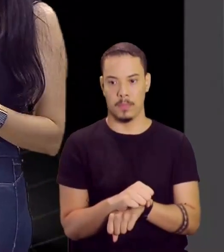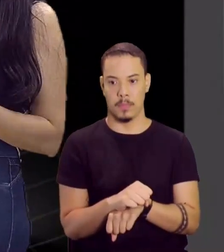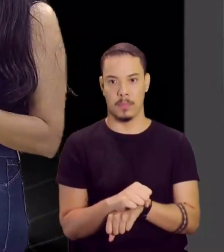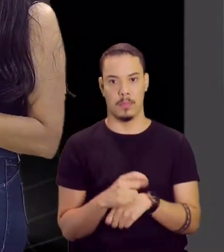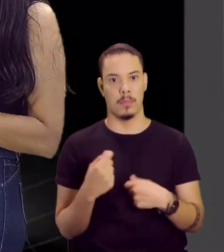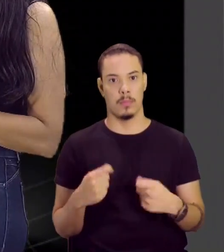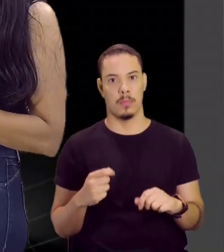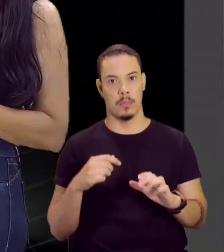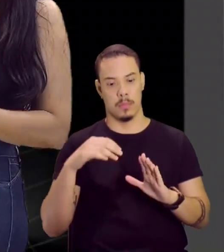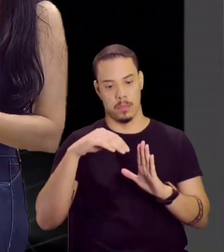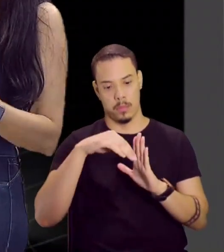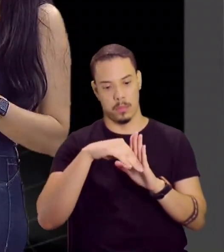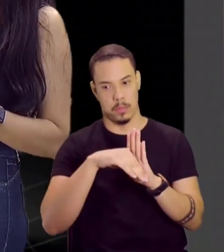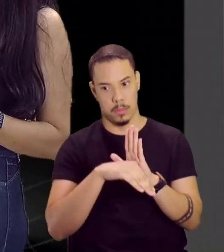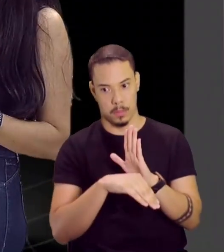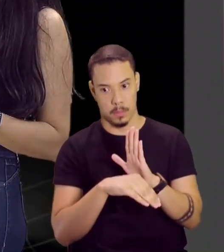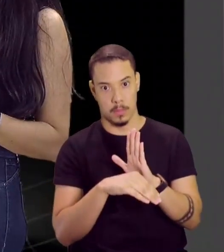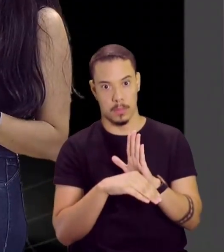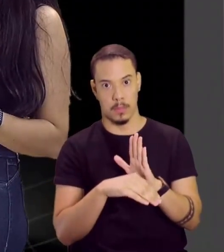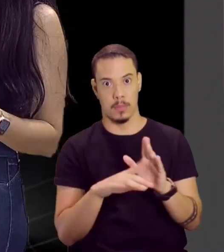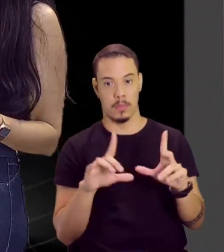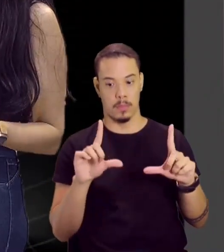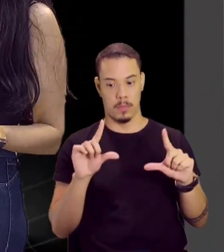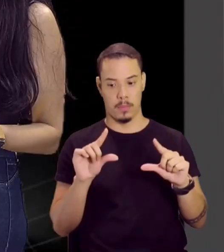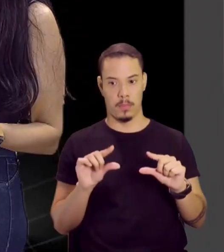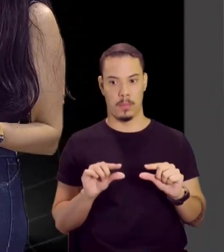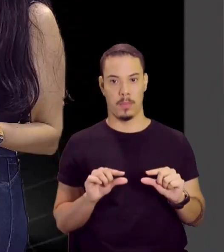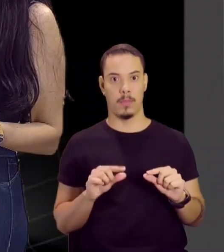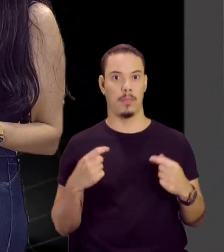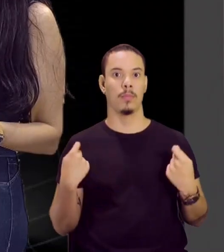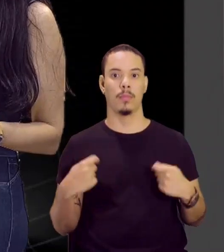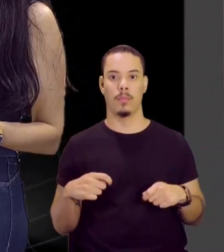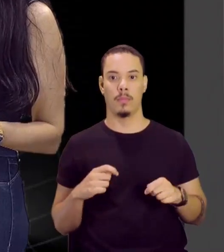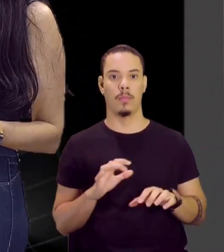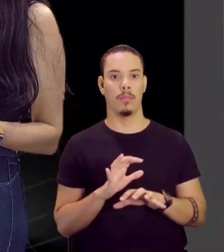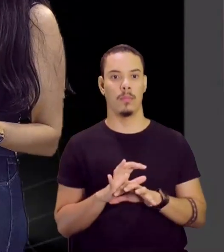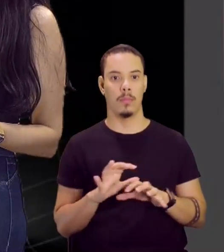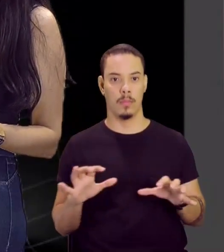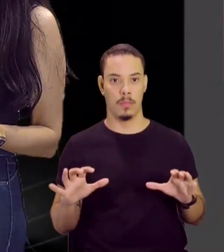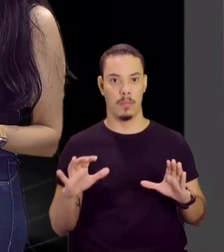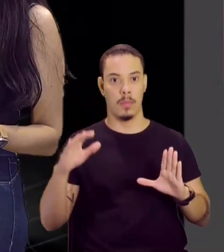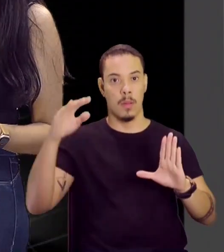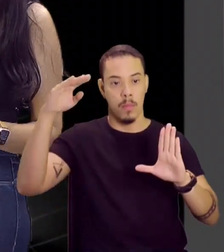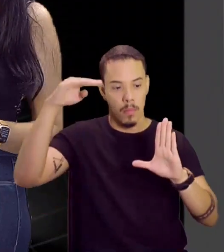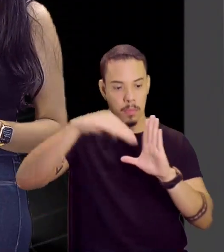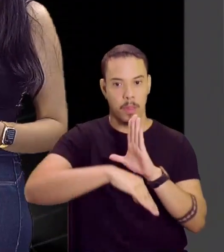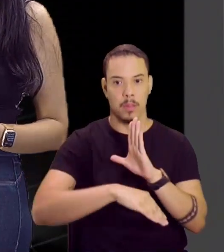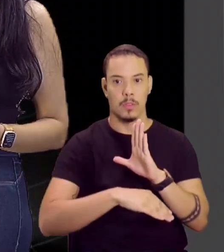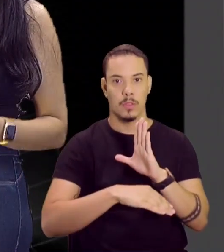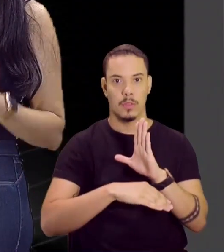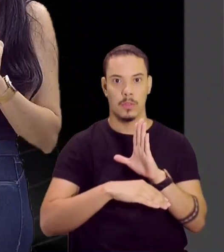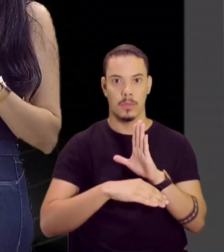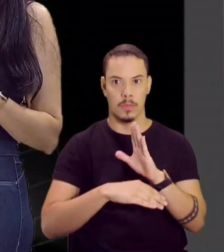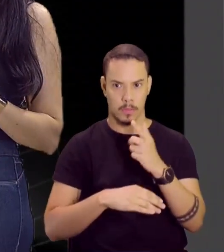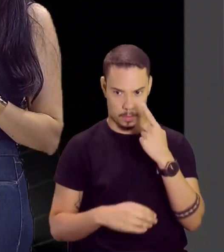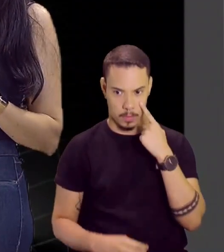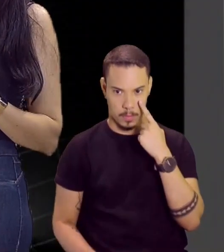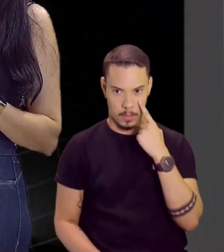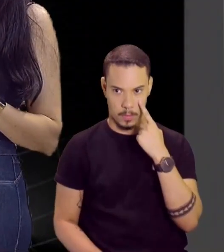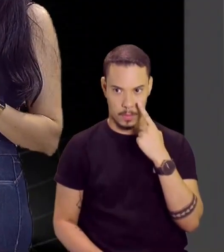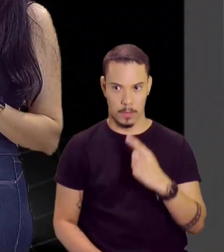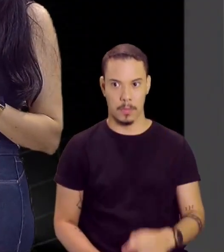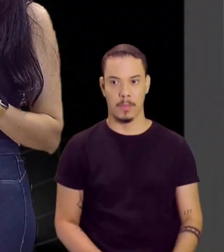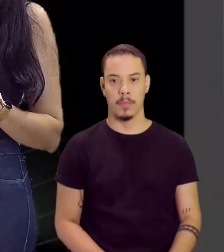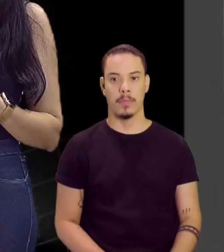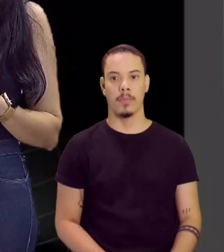reta inclinada. Nesse caso, desacelerando, a minha reta tem que ser inclinada para baixo. No caso, decrescente. Vamos ver ali, pessoal,